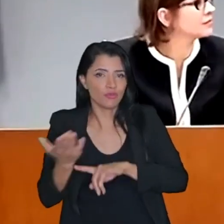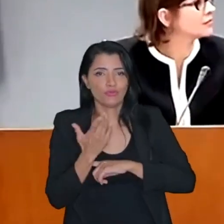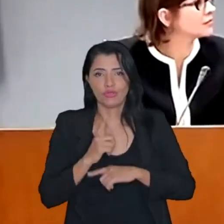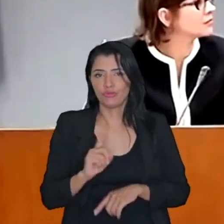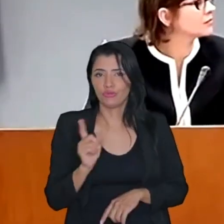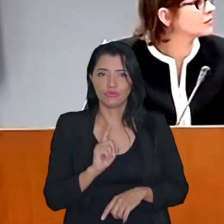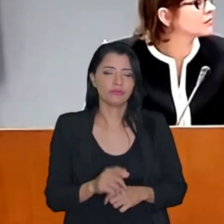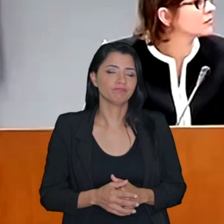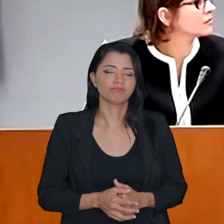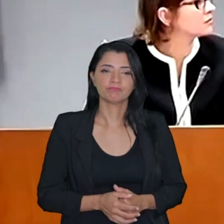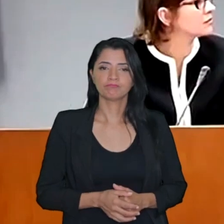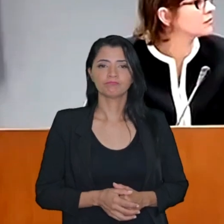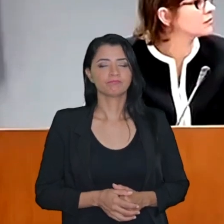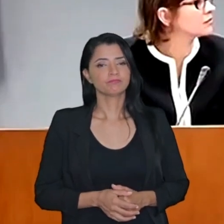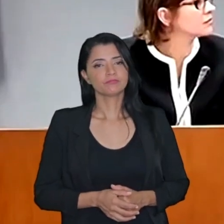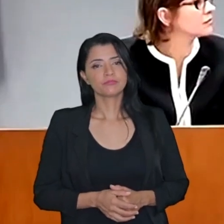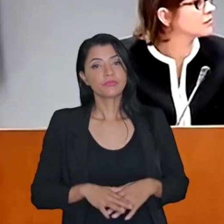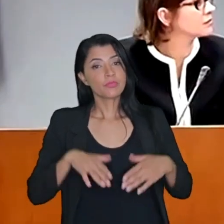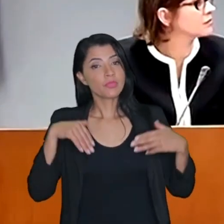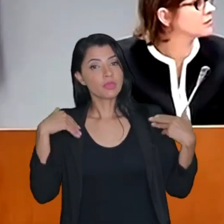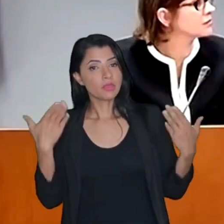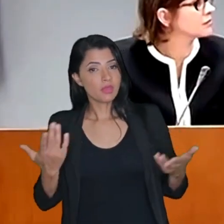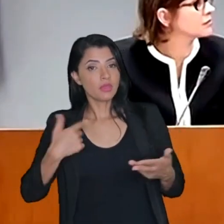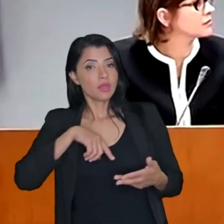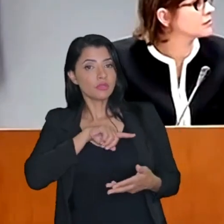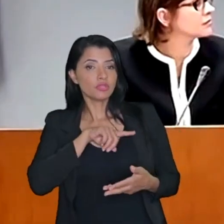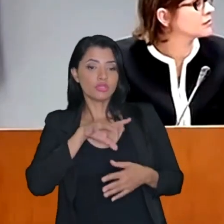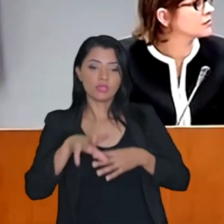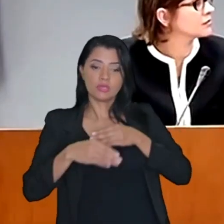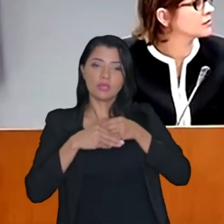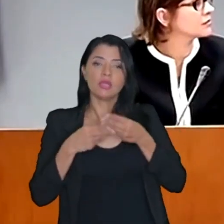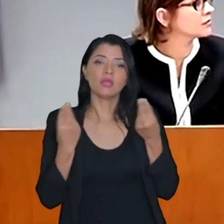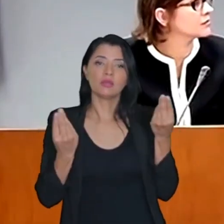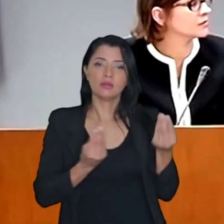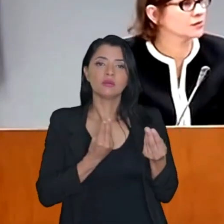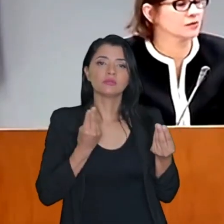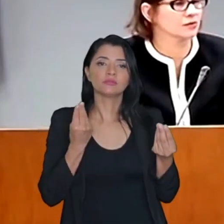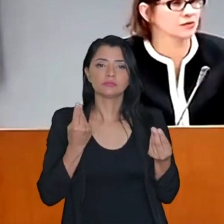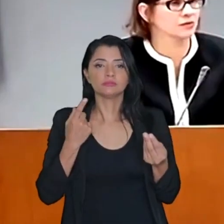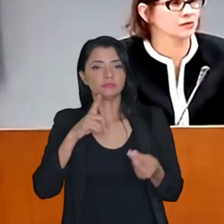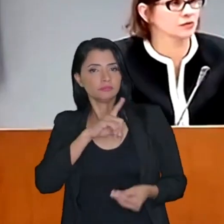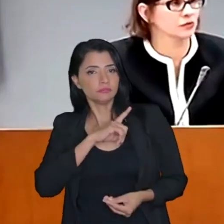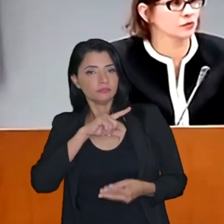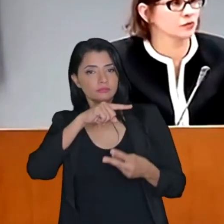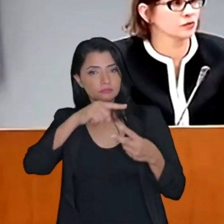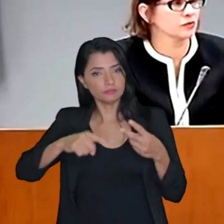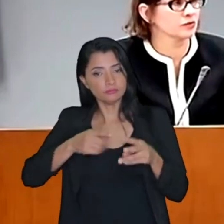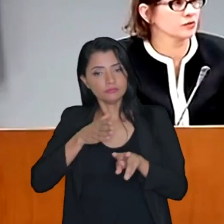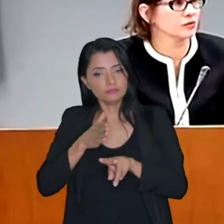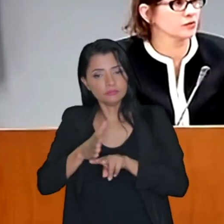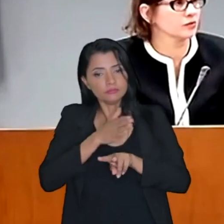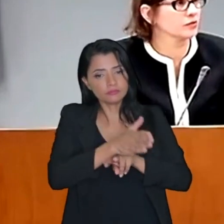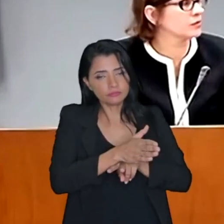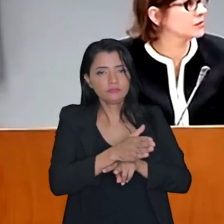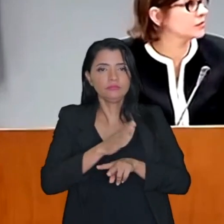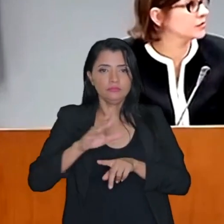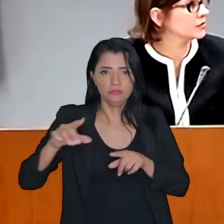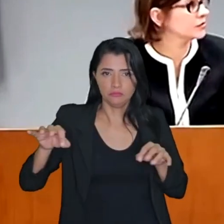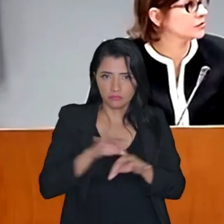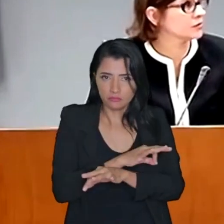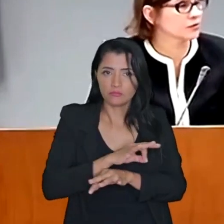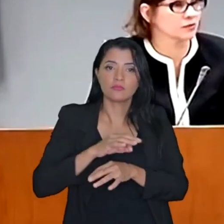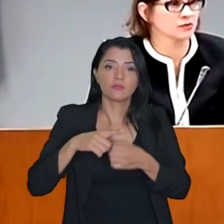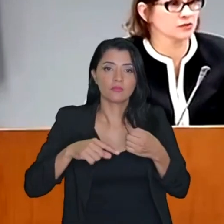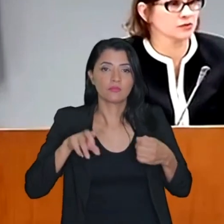na área penal. E aí, então, a gente agrega isso, né? A gente teria 2 linhas. Ou, então, depois que